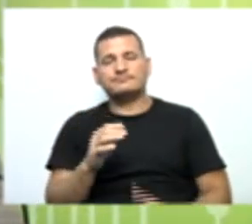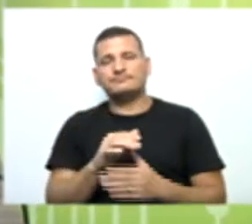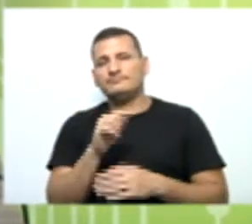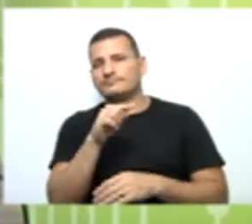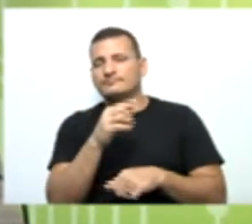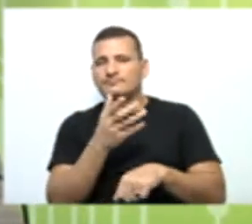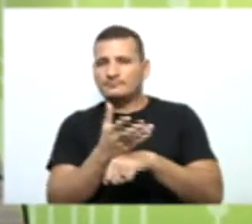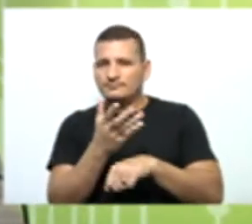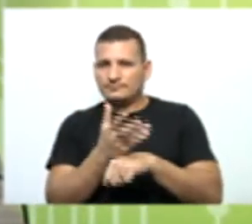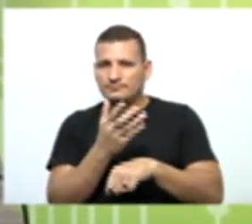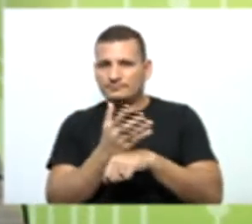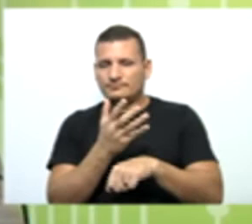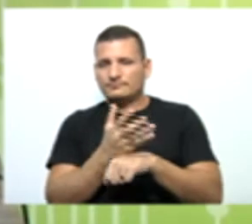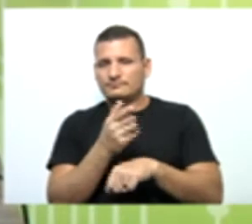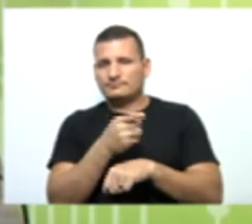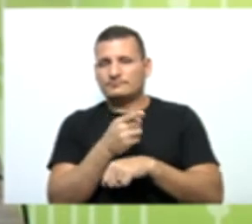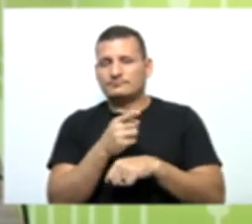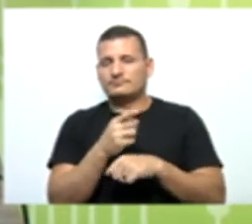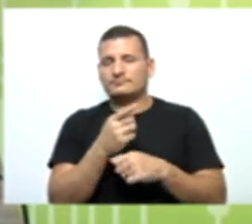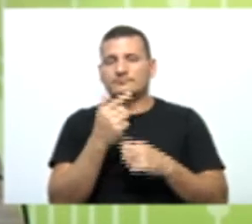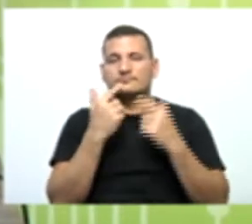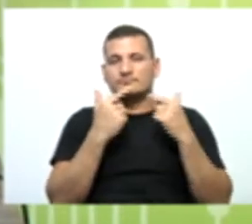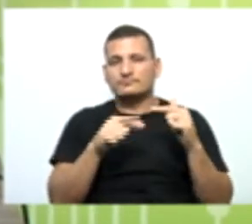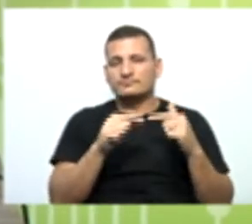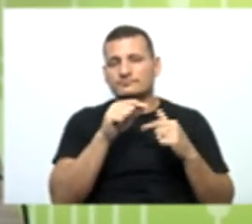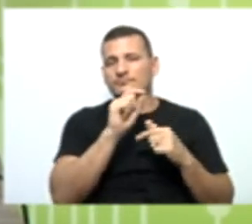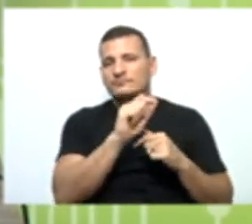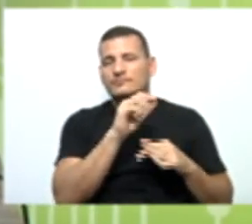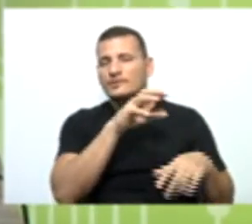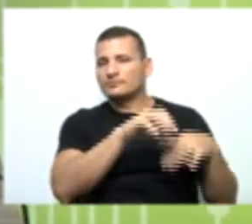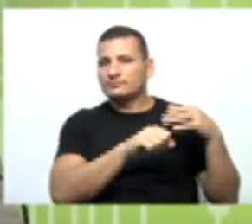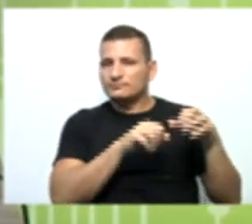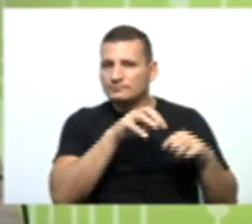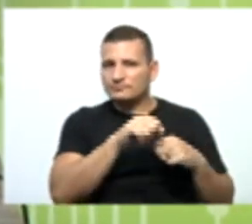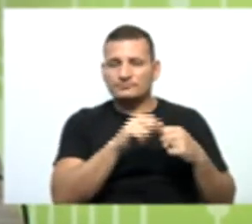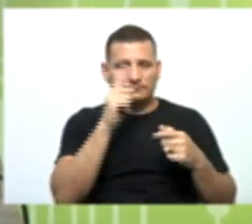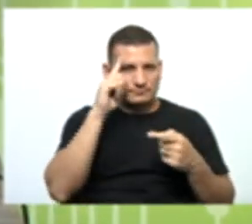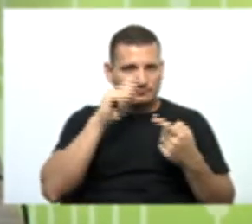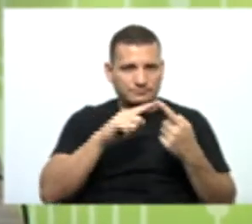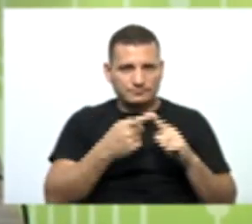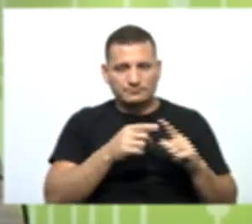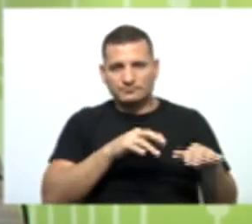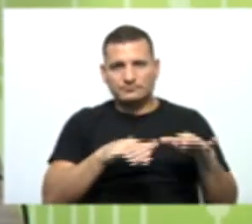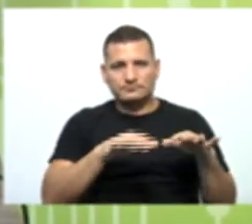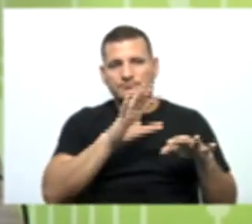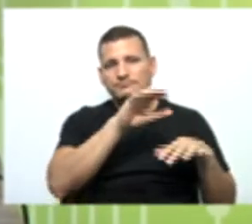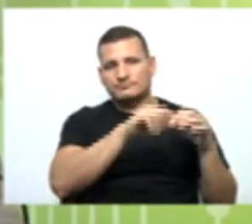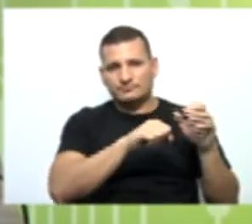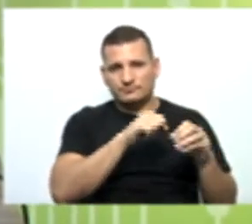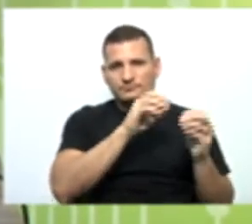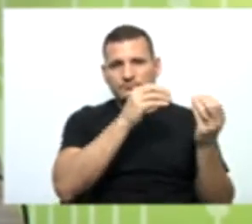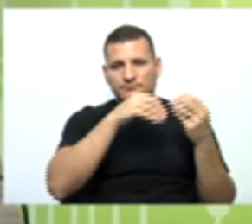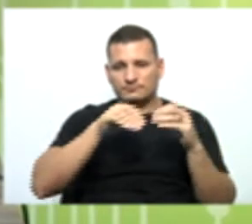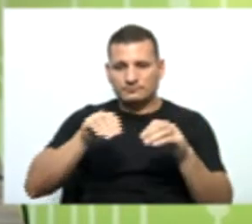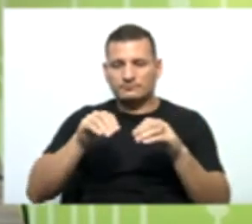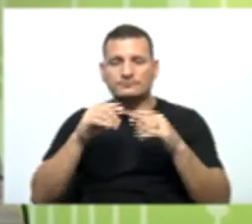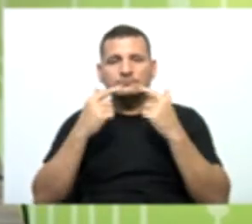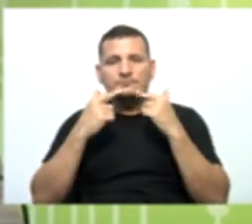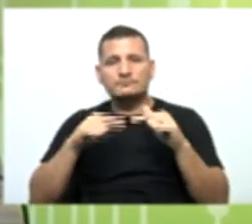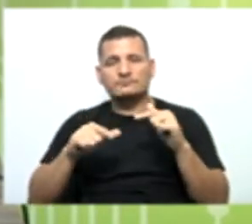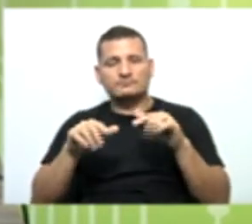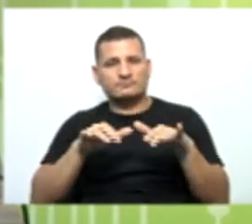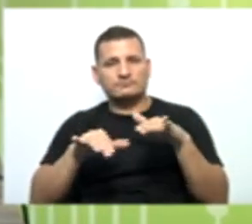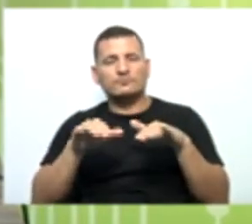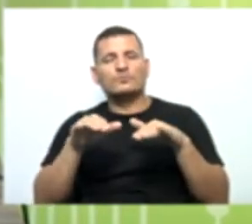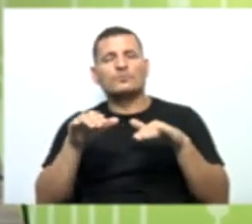linguagem, você pega todo aquele conhecimento adquirido em lógica de programação e aplica na linguagem de programação que você